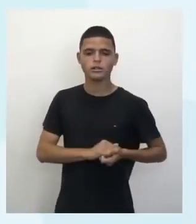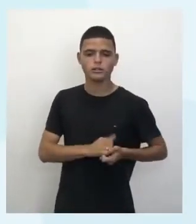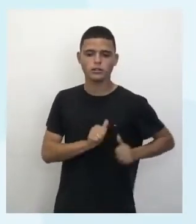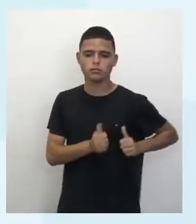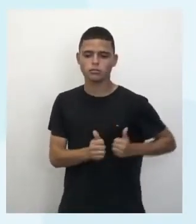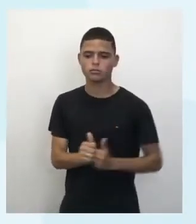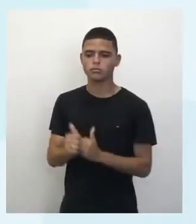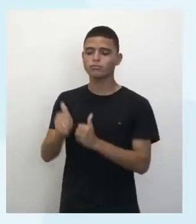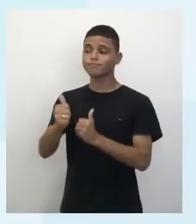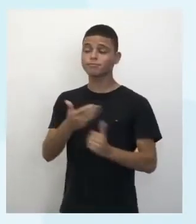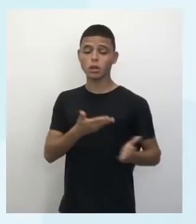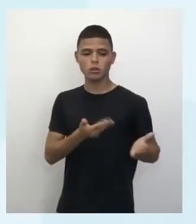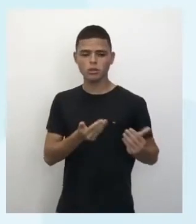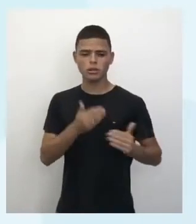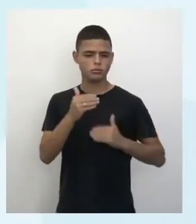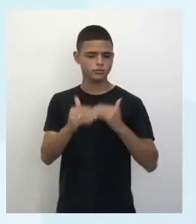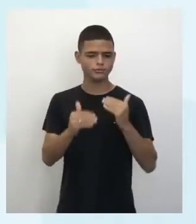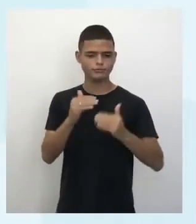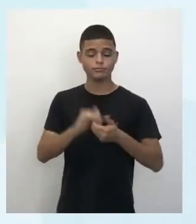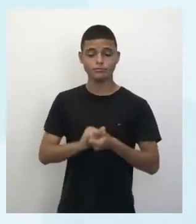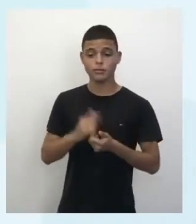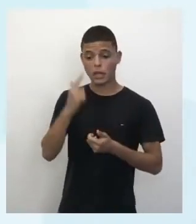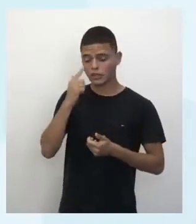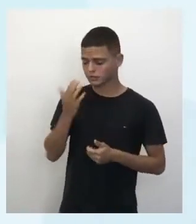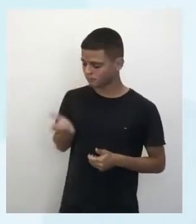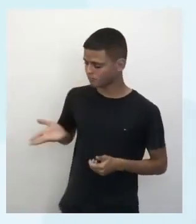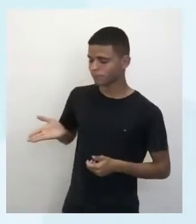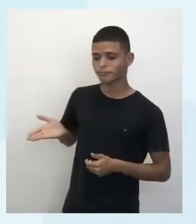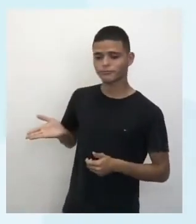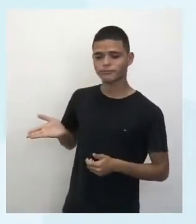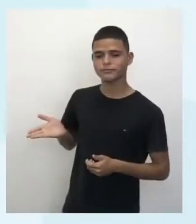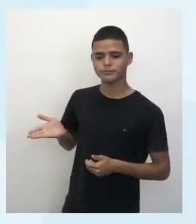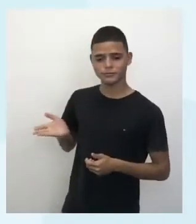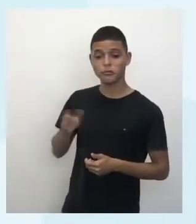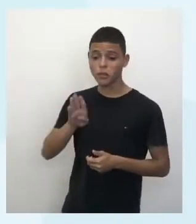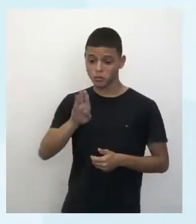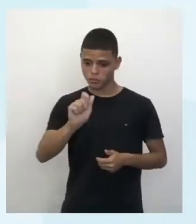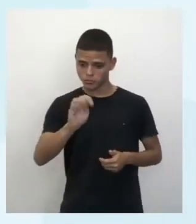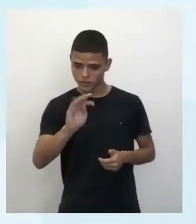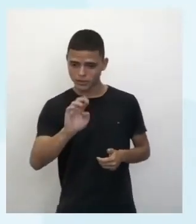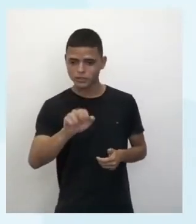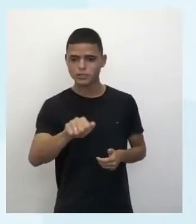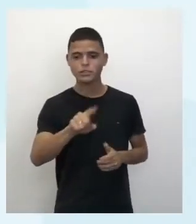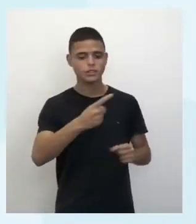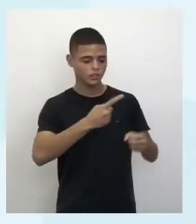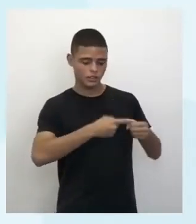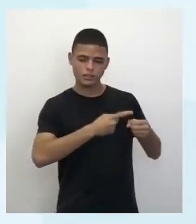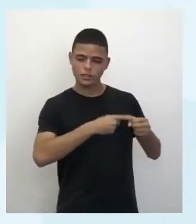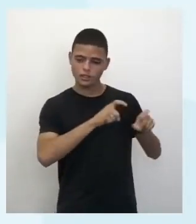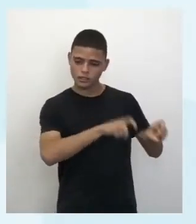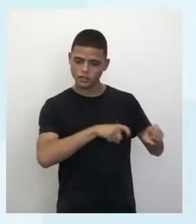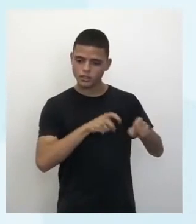juventude. Jovem, a juventude passou. Olha, mais abaixo, né? Bofete também, né? Bofete também. À noite na cidade.